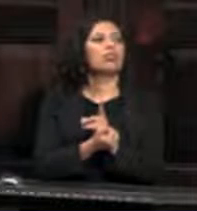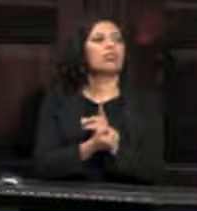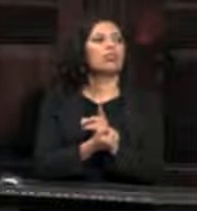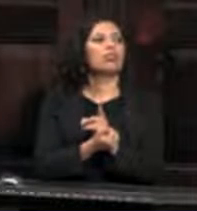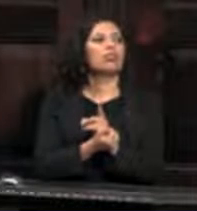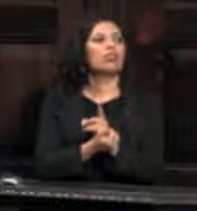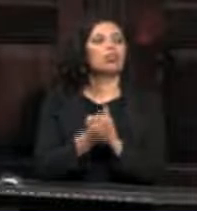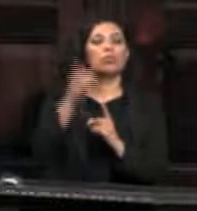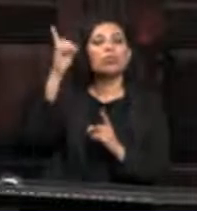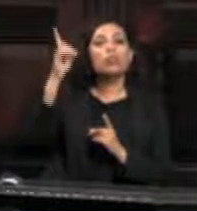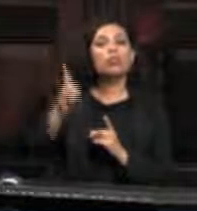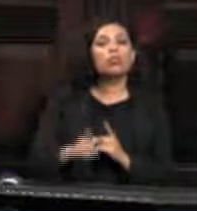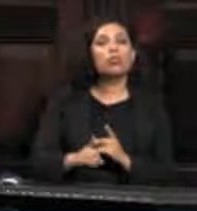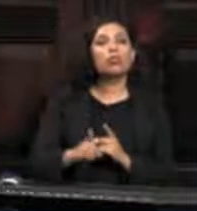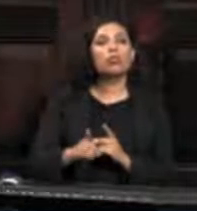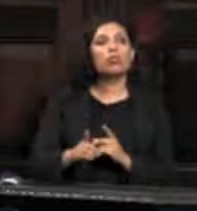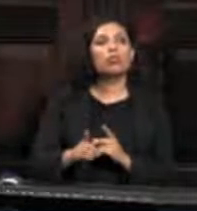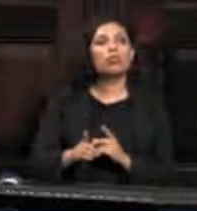pelo direito,